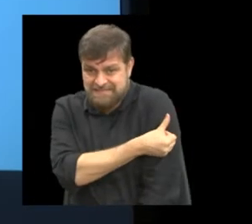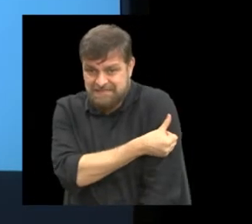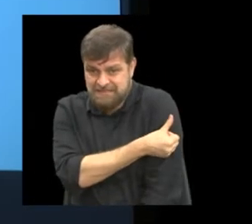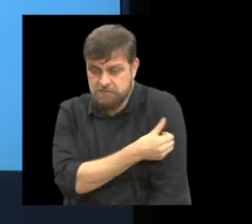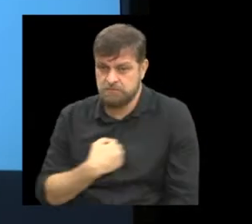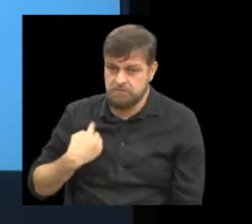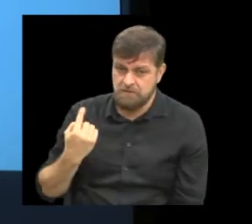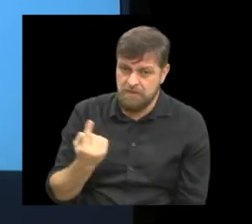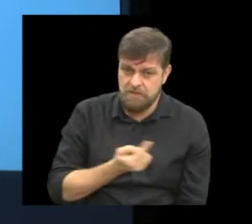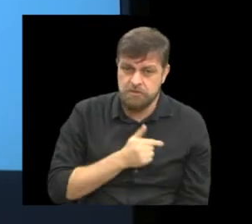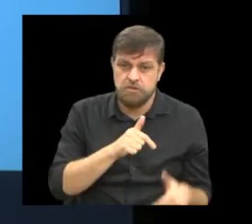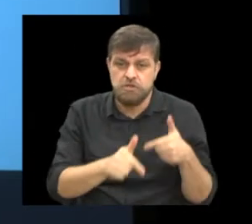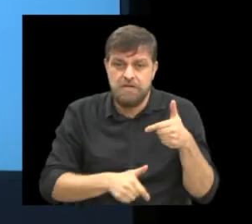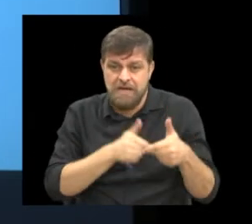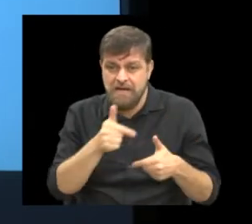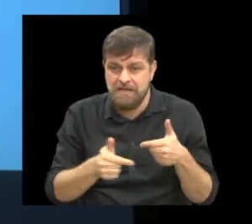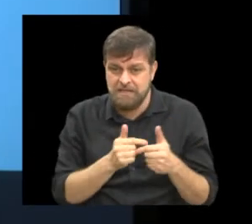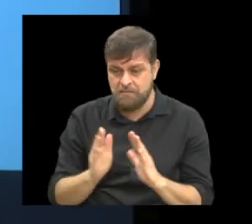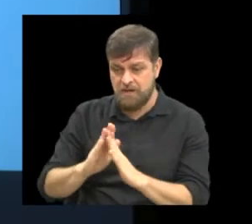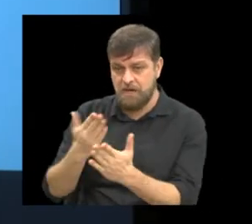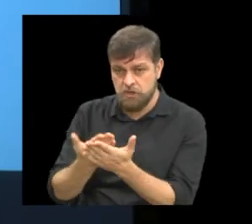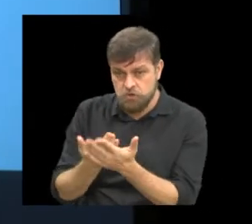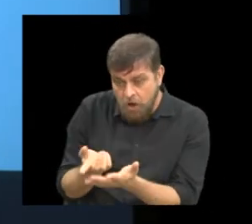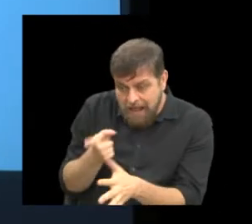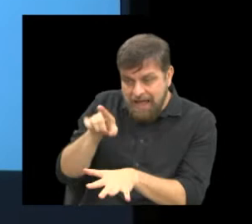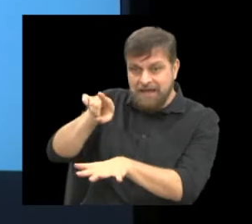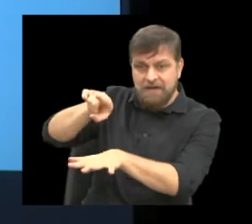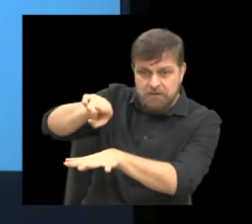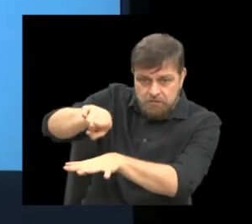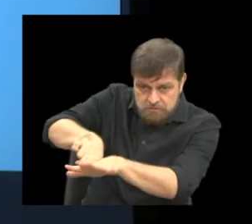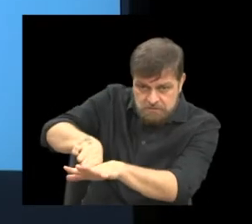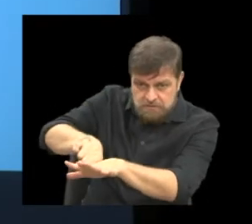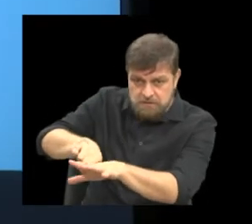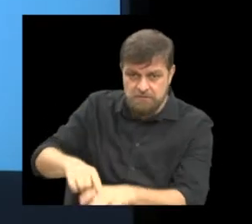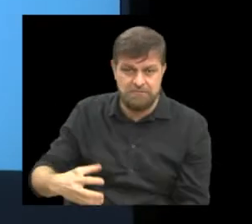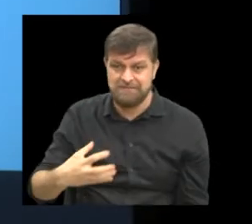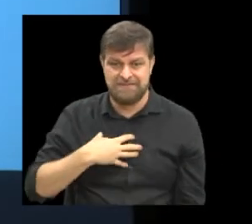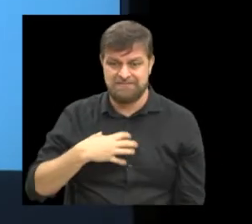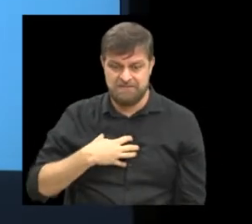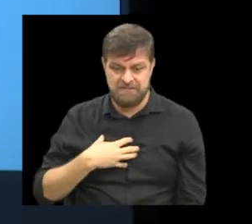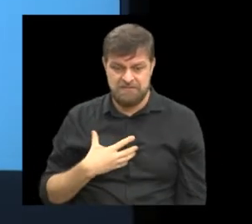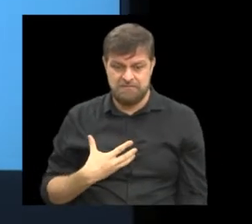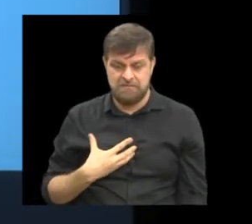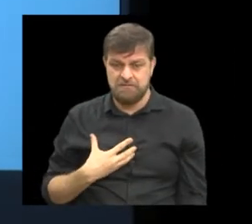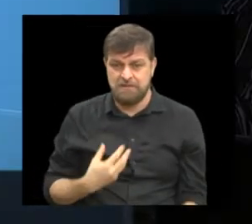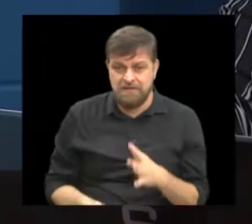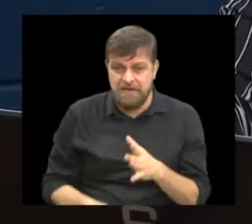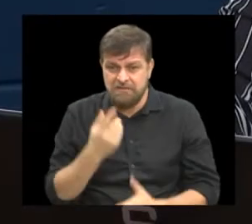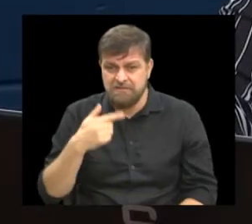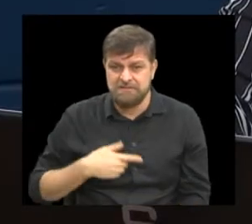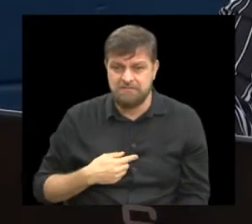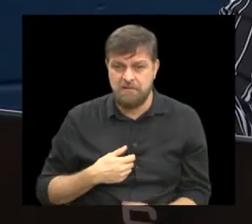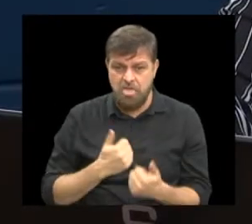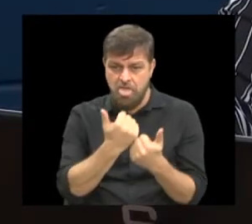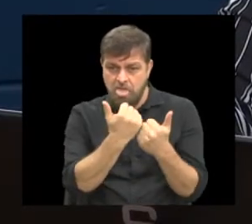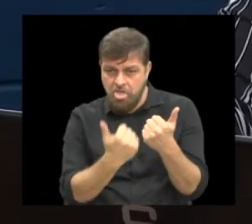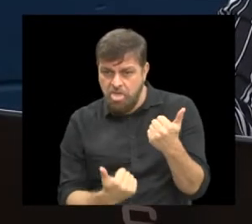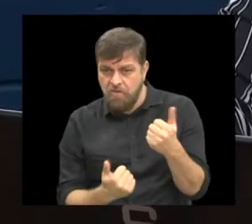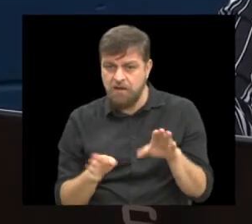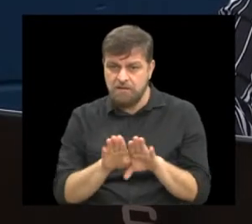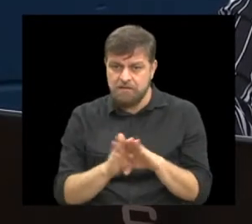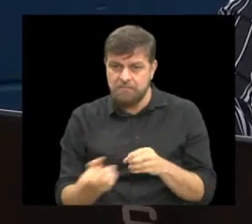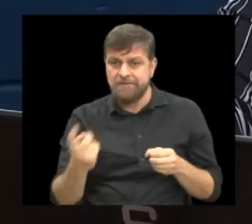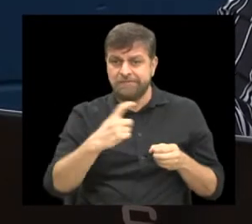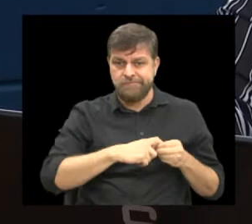gente trabalha essa inclusão junto à escola, para que não seja de uma forma que possa trazer um retrocesso, até mesmo para que volte